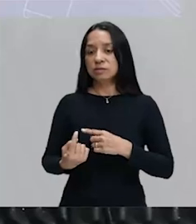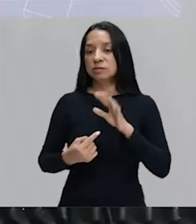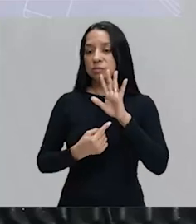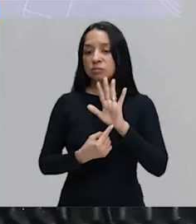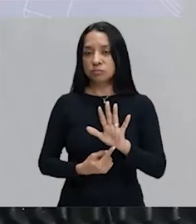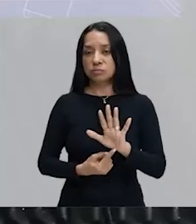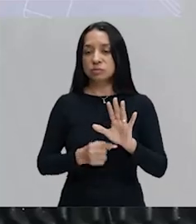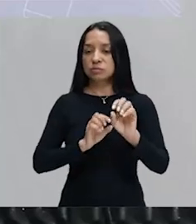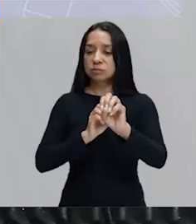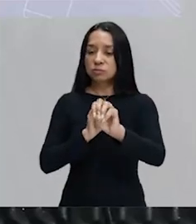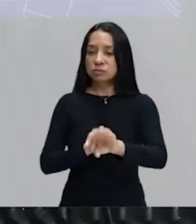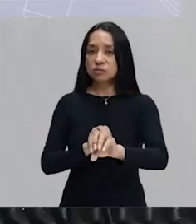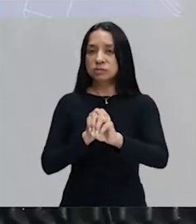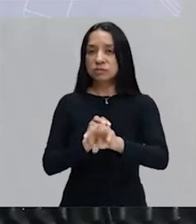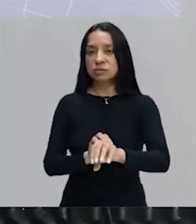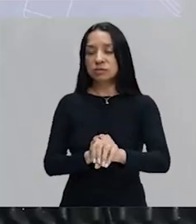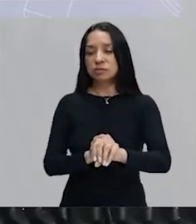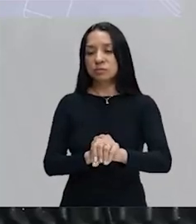vocês